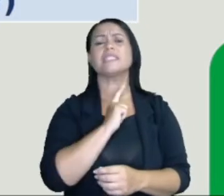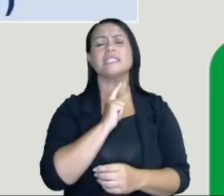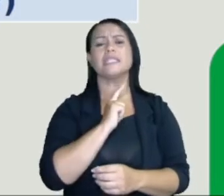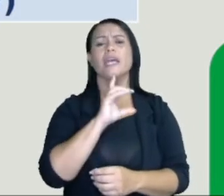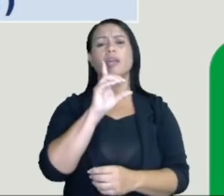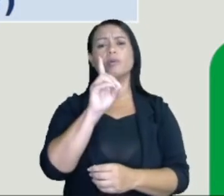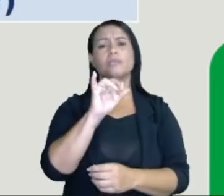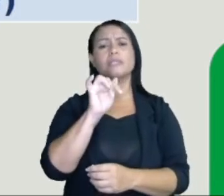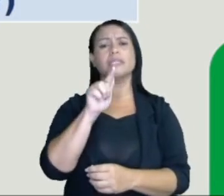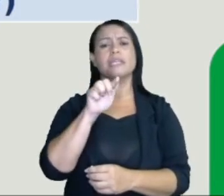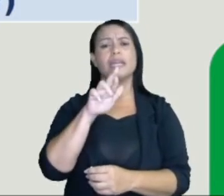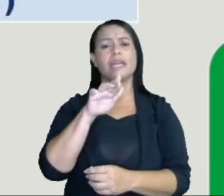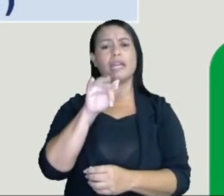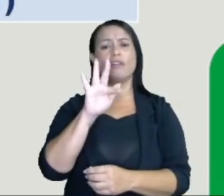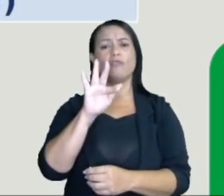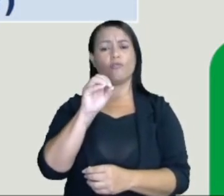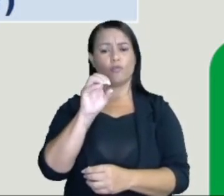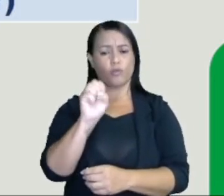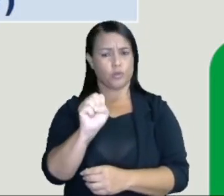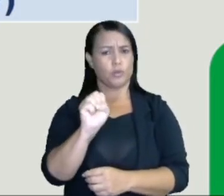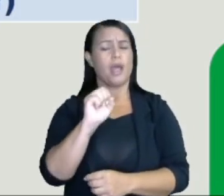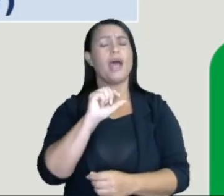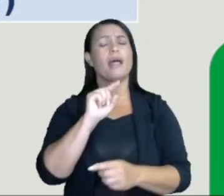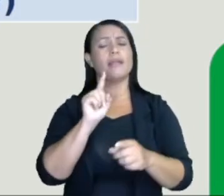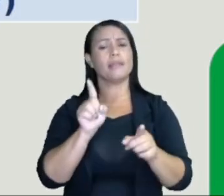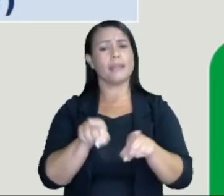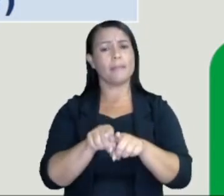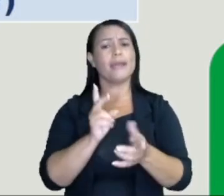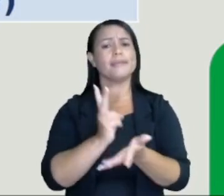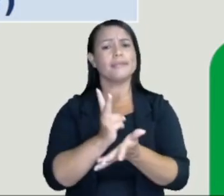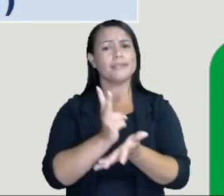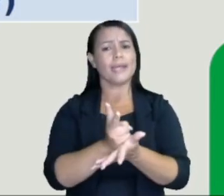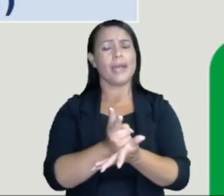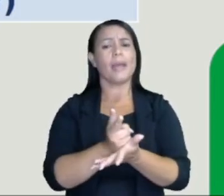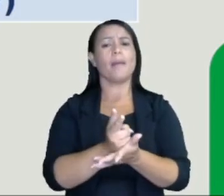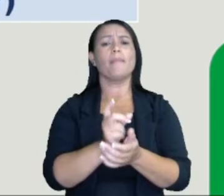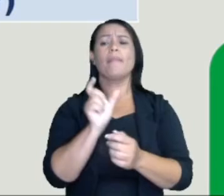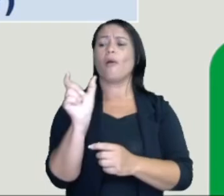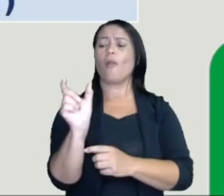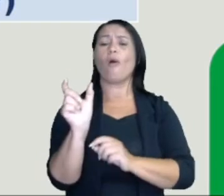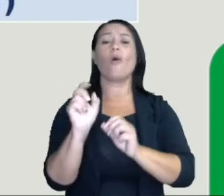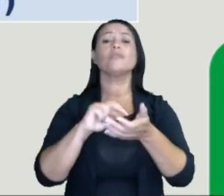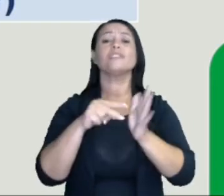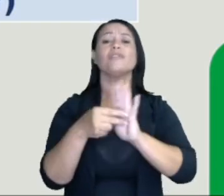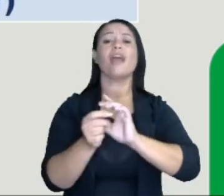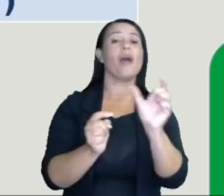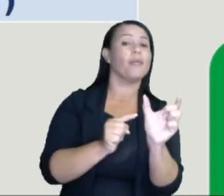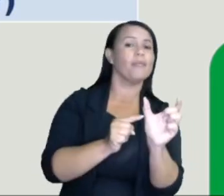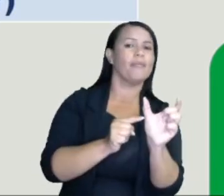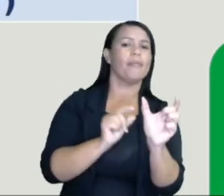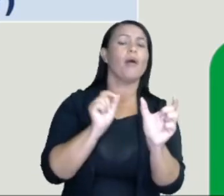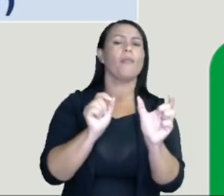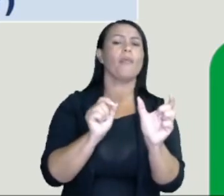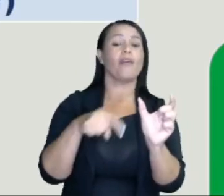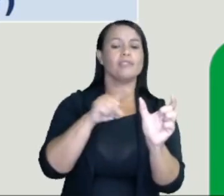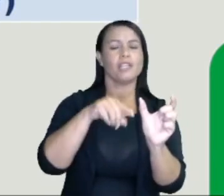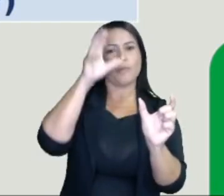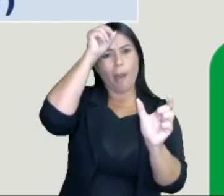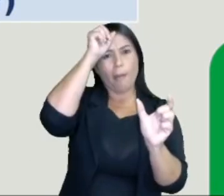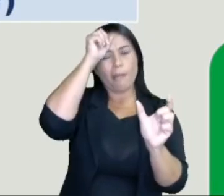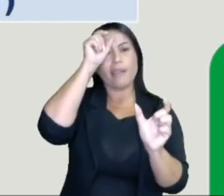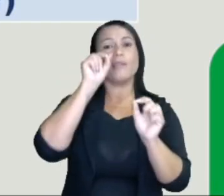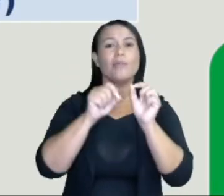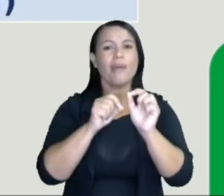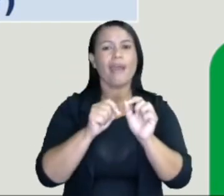esse dígrafo. E eu sempre coloco o significado das palavras ao lado, porque isso vai enriquecendo o vocabulário de